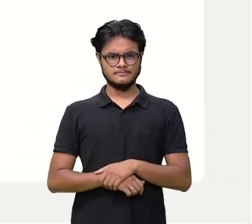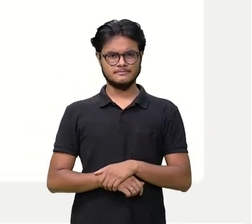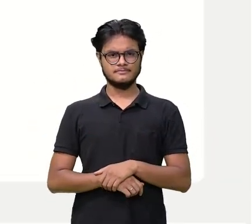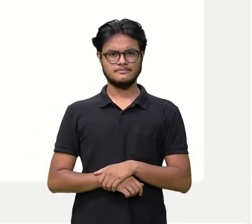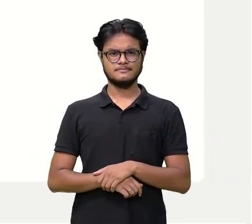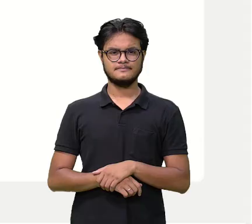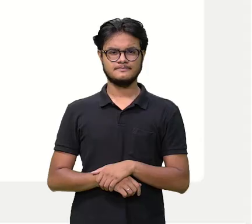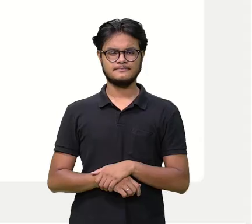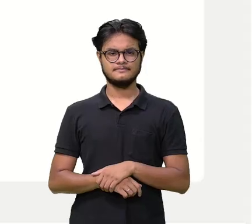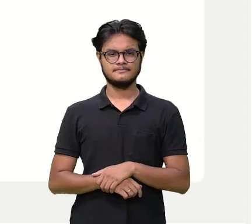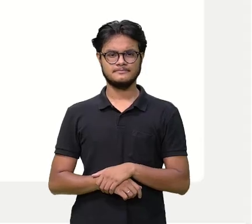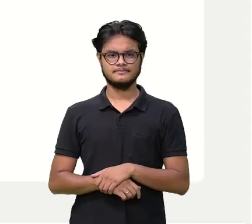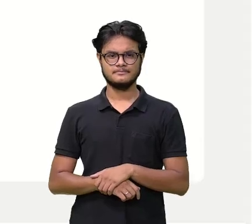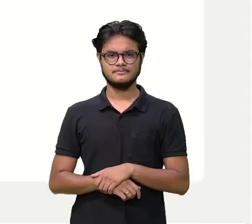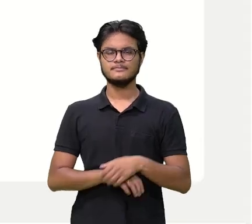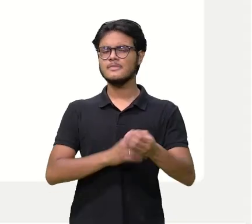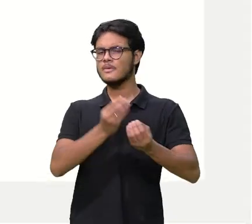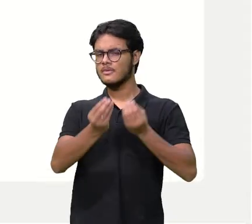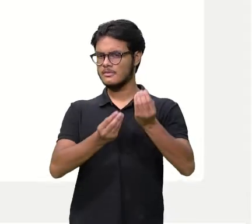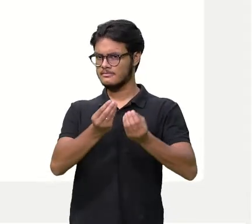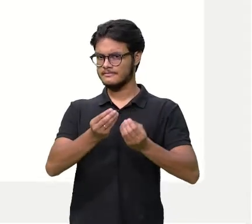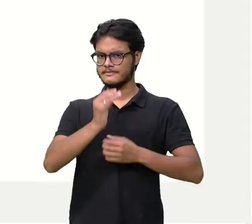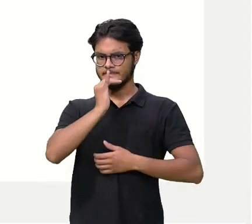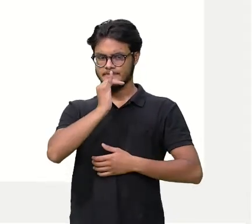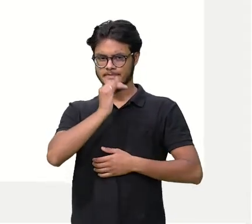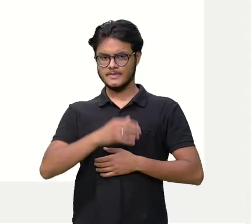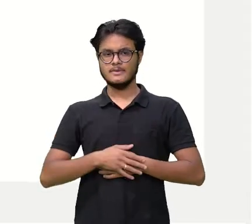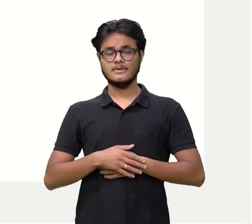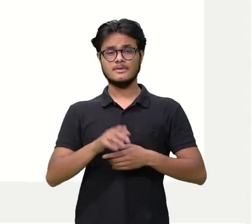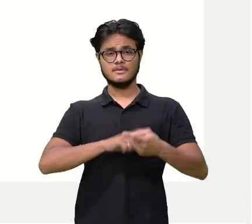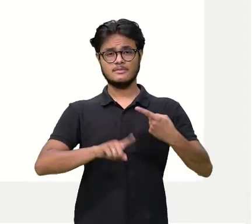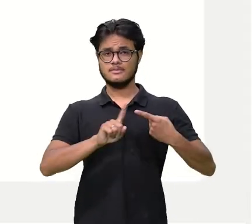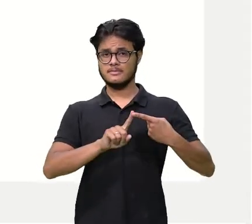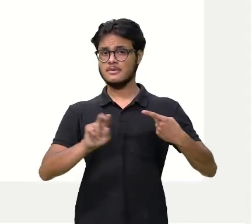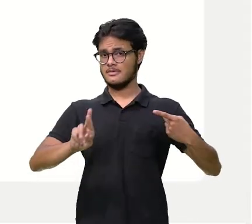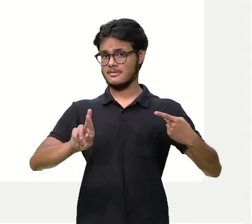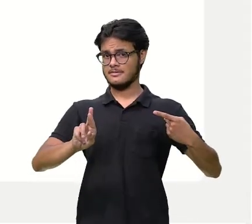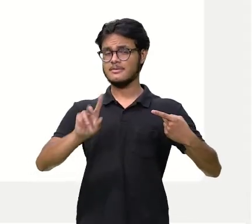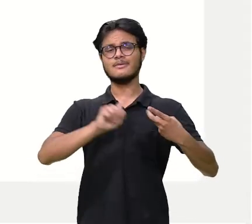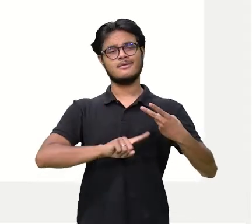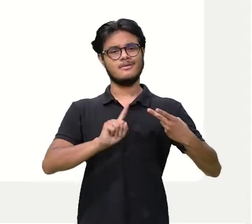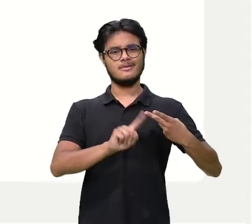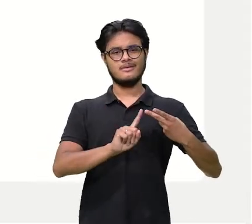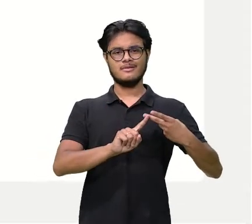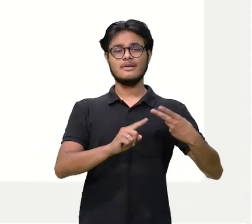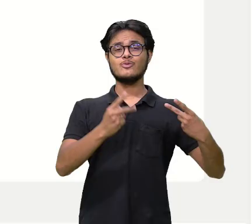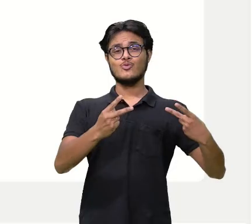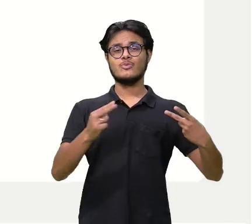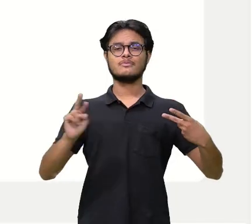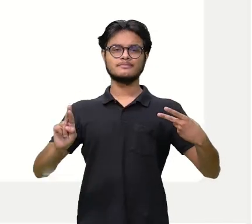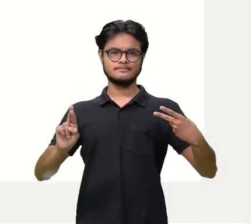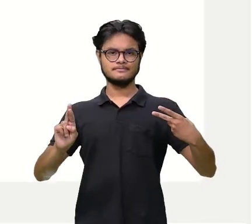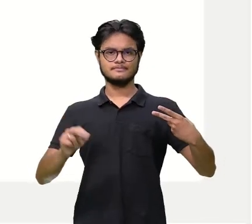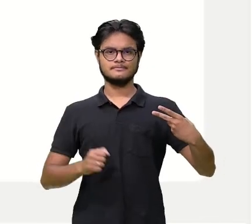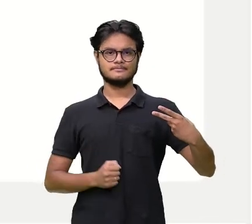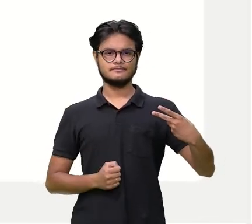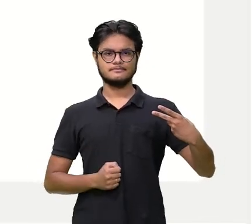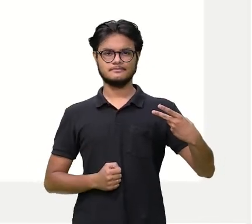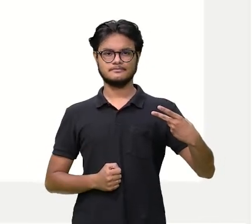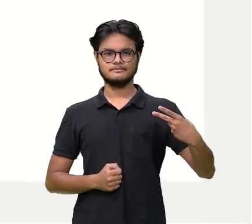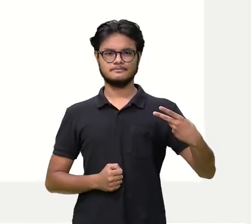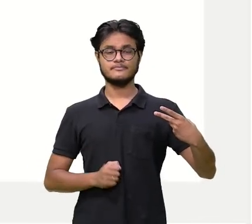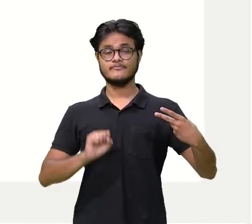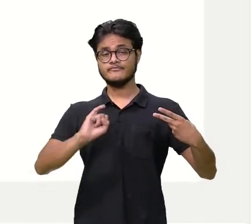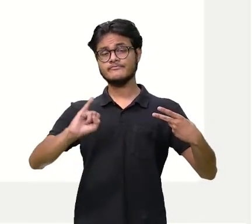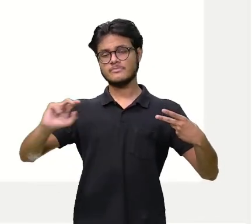força de atração gravitacional. Na primeira a gente colocou R, na segunda a gente colocou 2R. Como aqui está ao